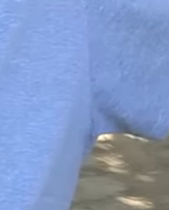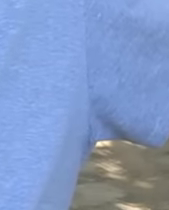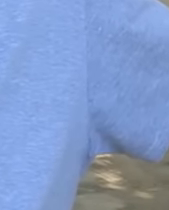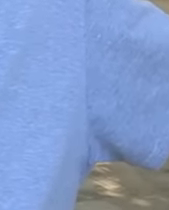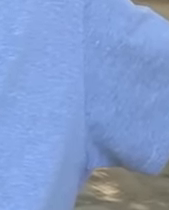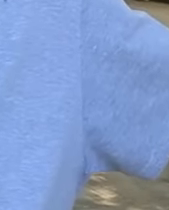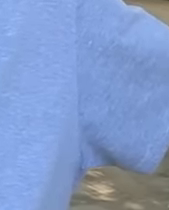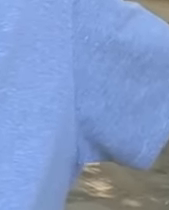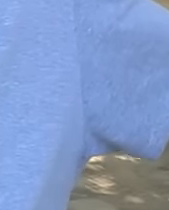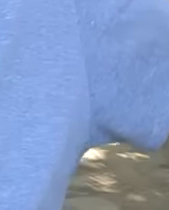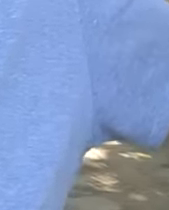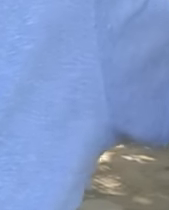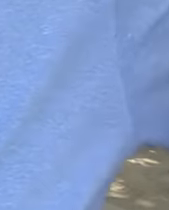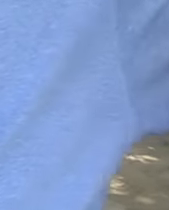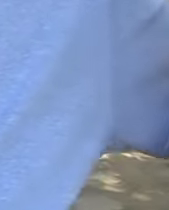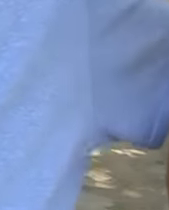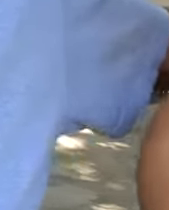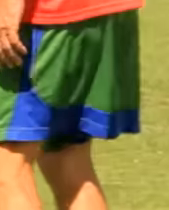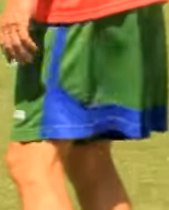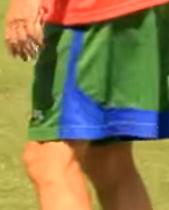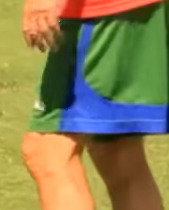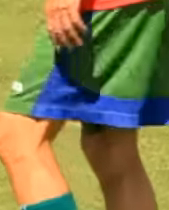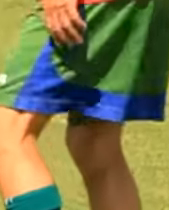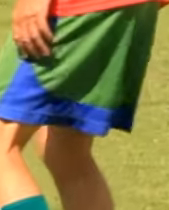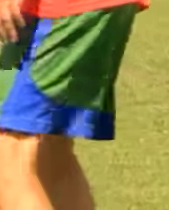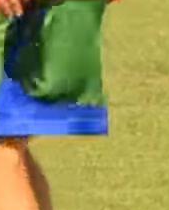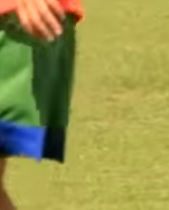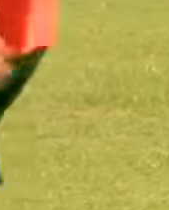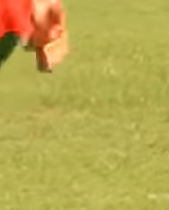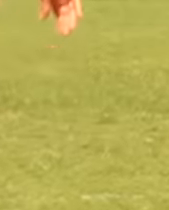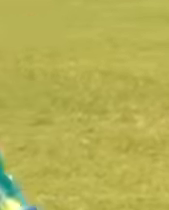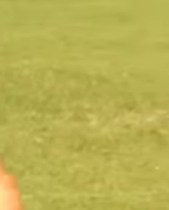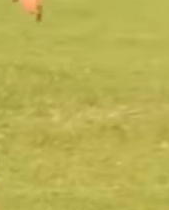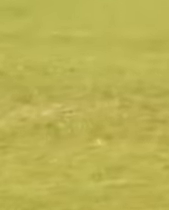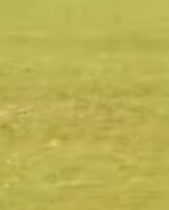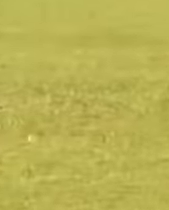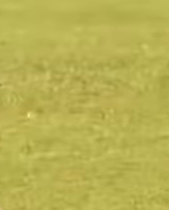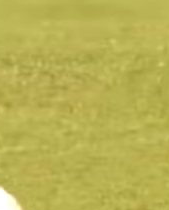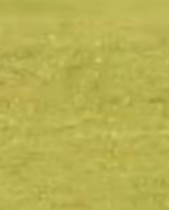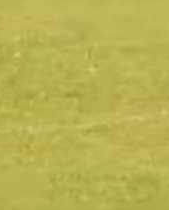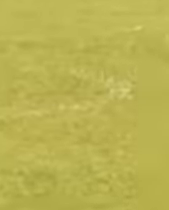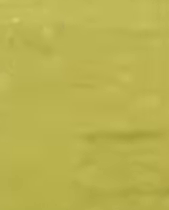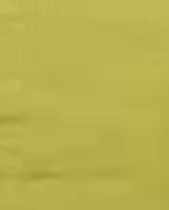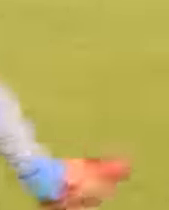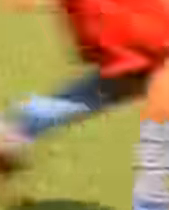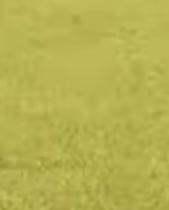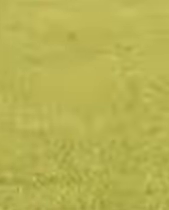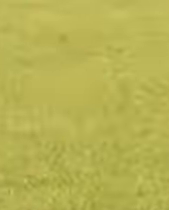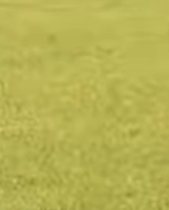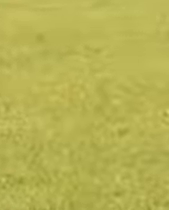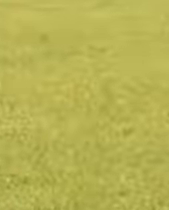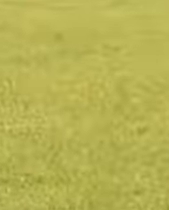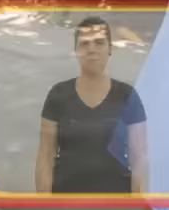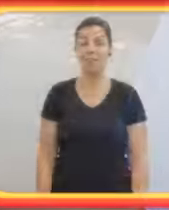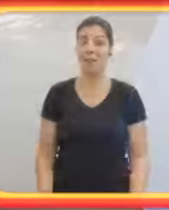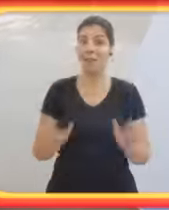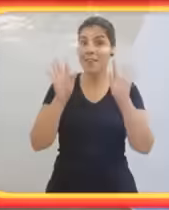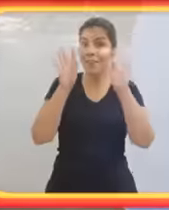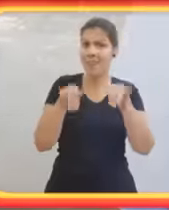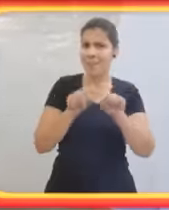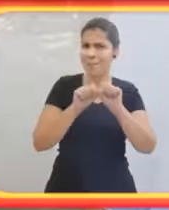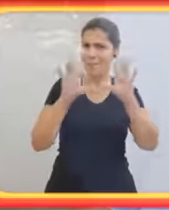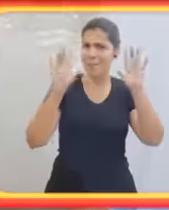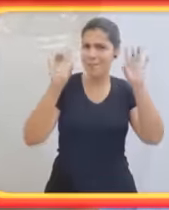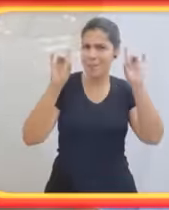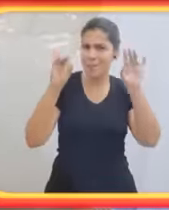um programa com você, na companhia do meu amigo Binho aqui. No campo, Chico recebe a bola e chuta.